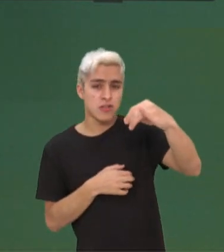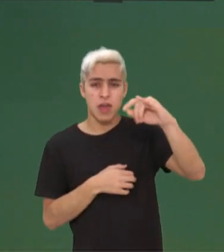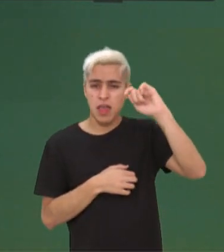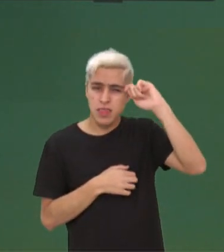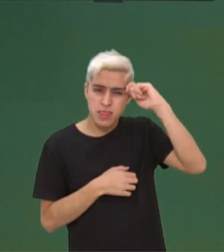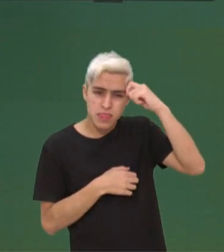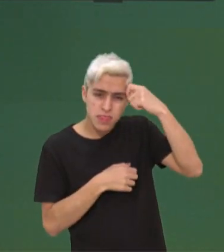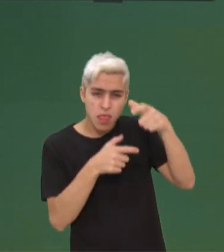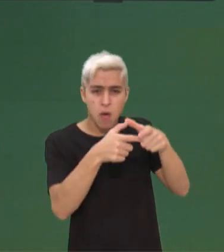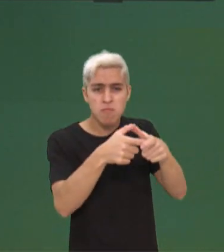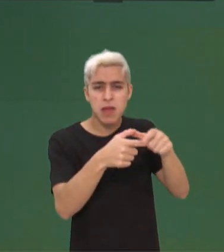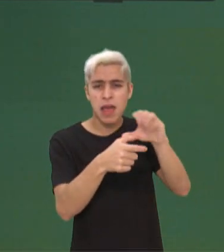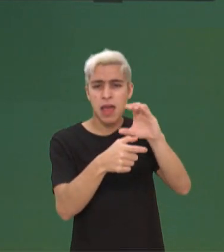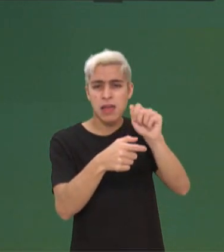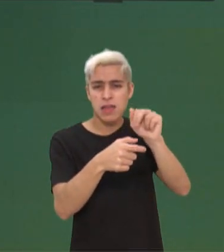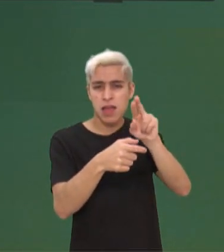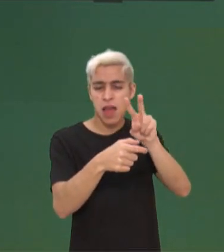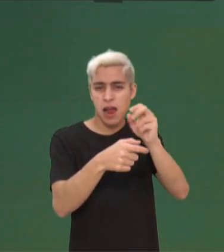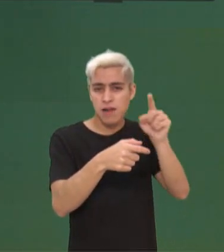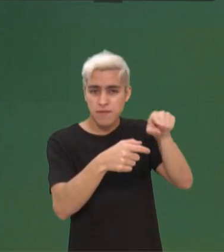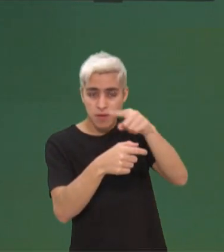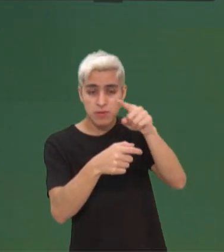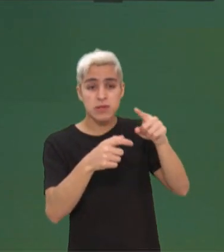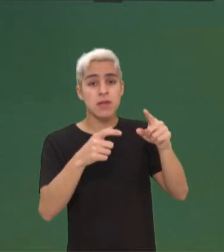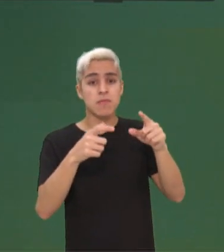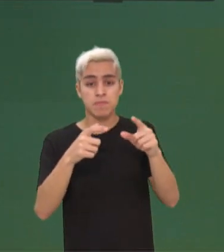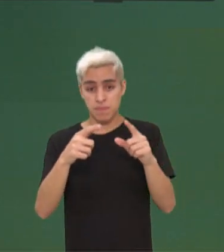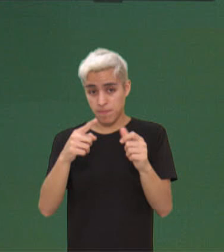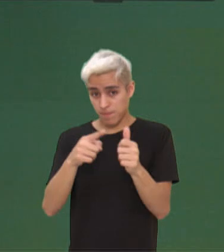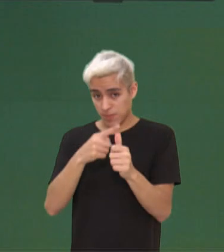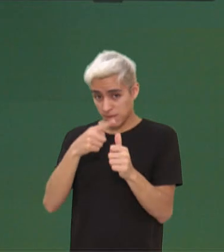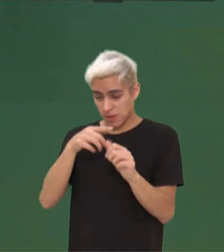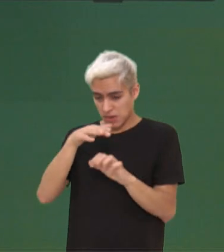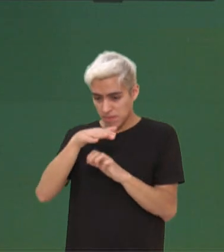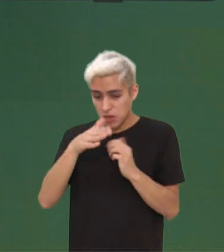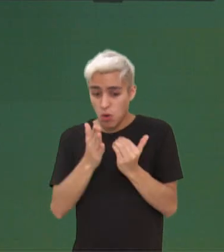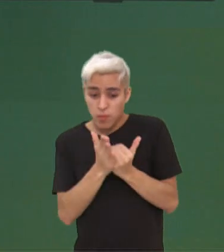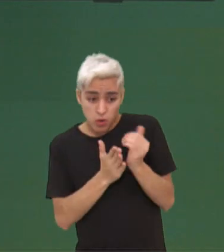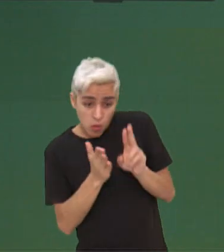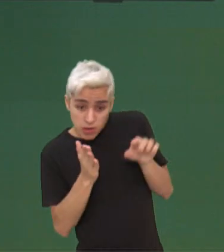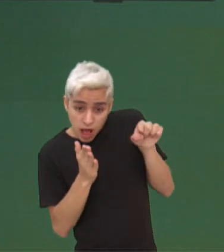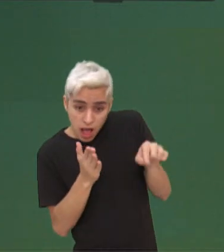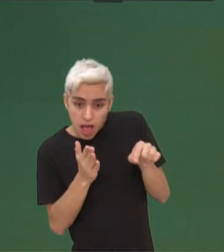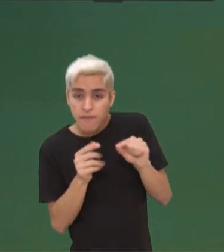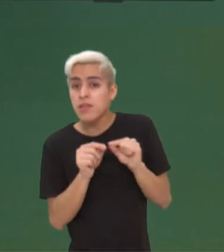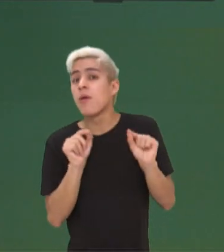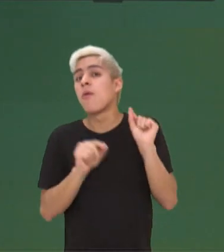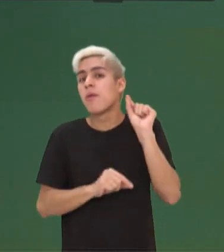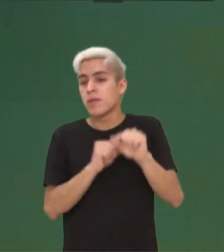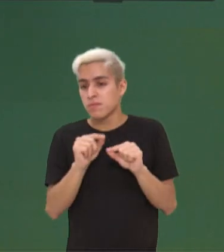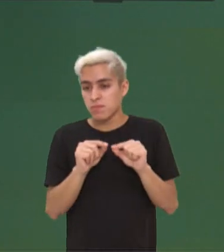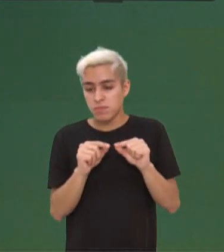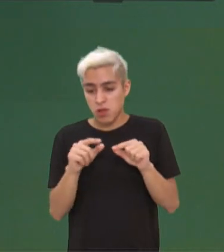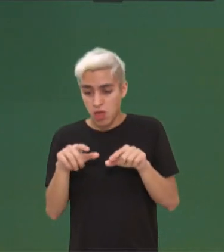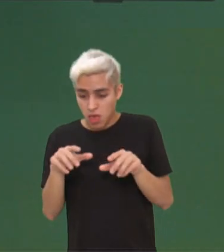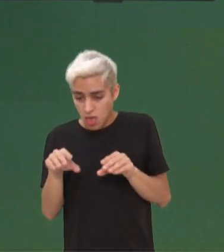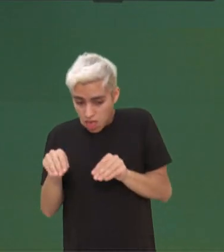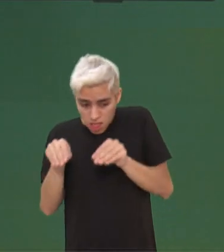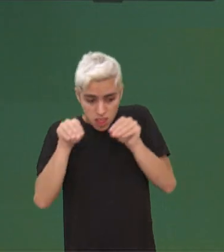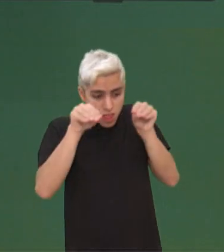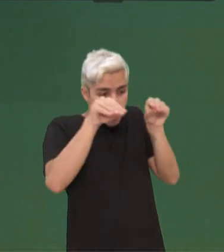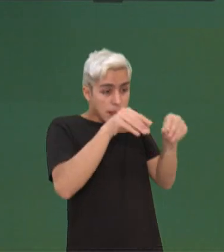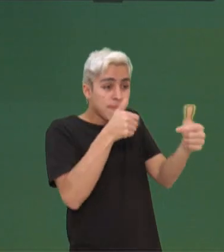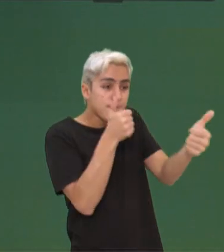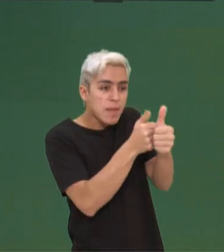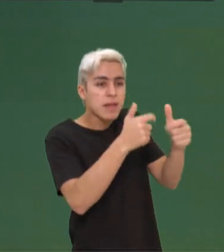carvão, então as primeiras indústrias que usavam o carvão como fonte de energia fizeram o quê? Se instalaram próximo